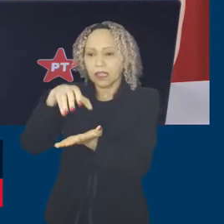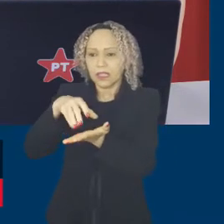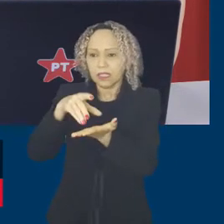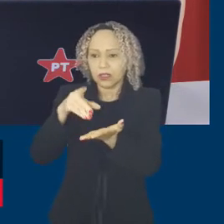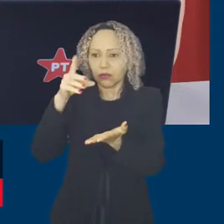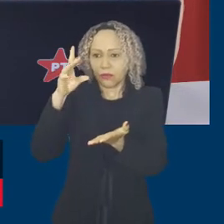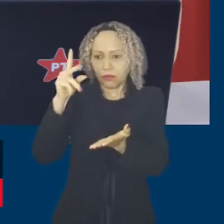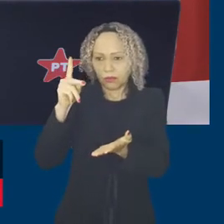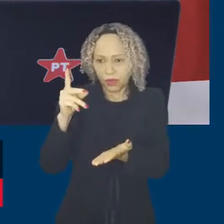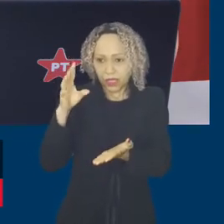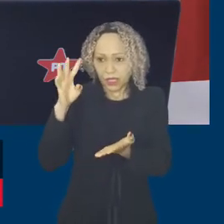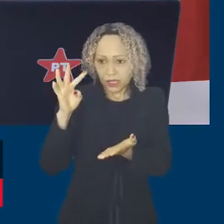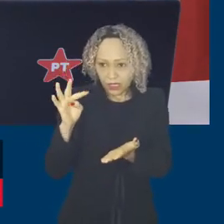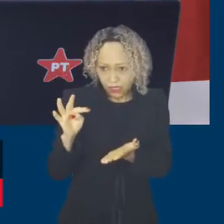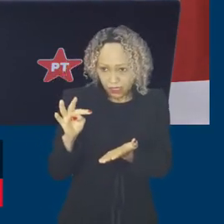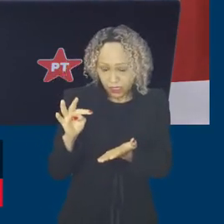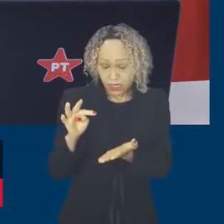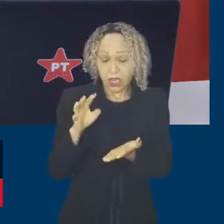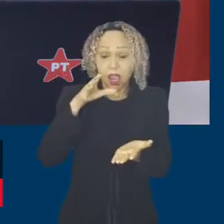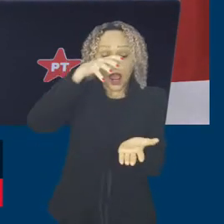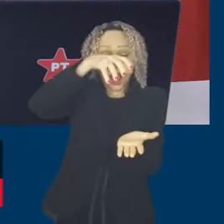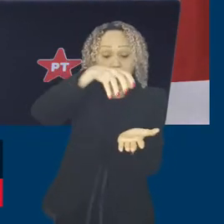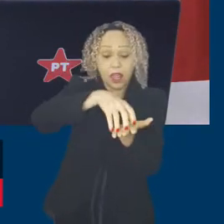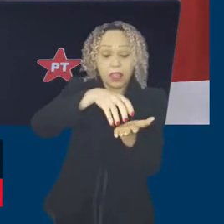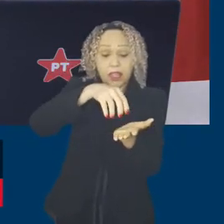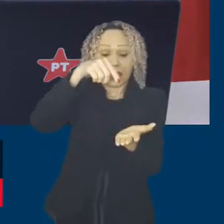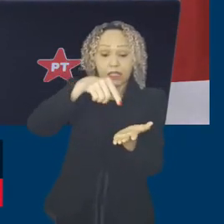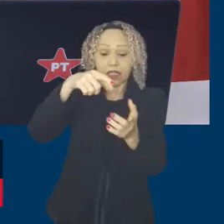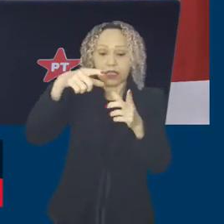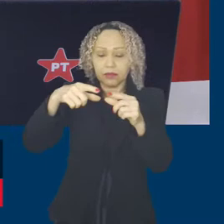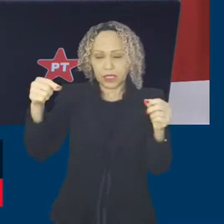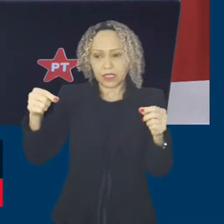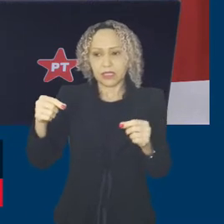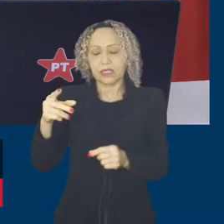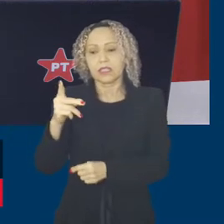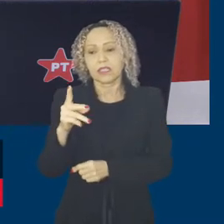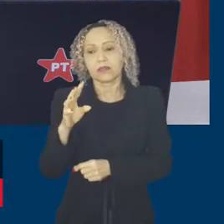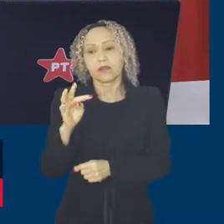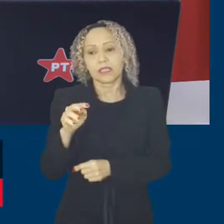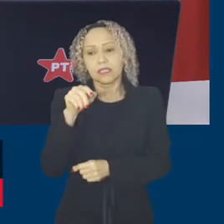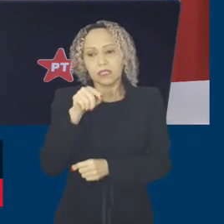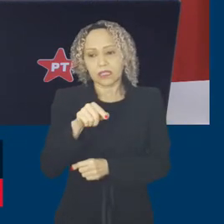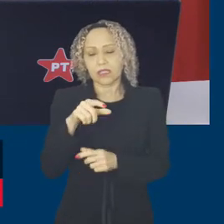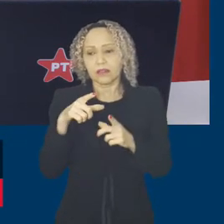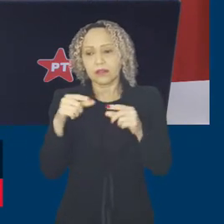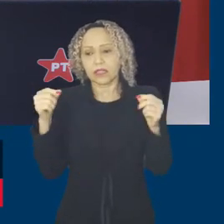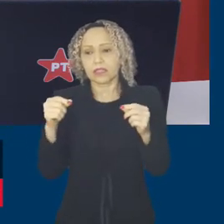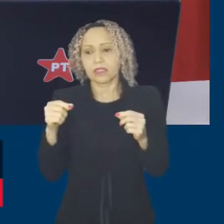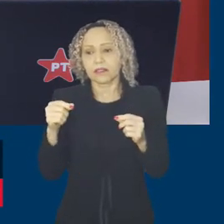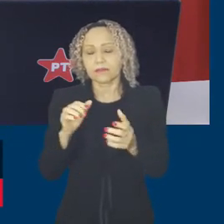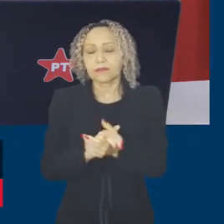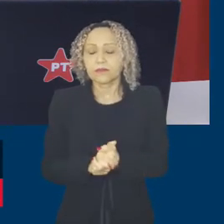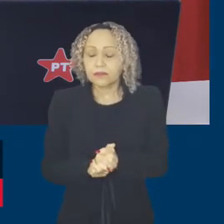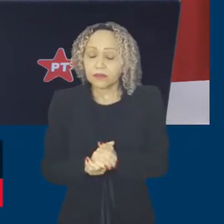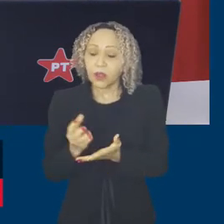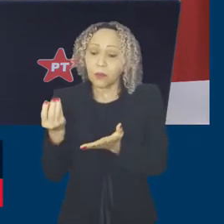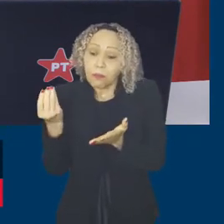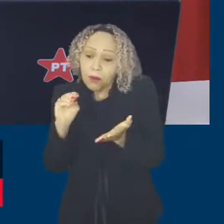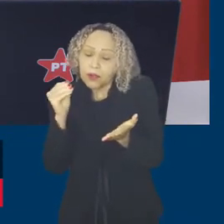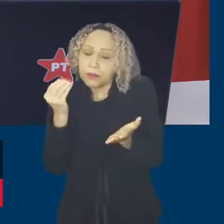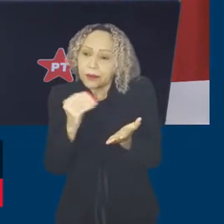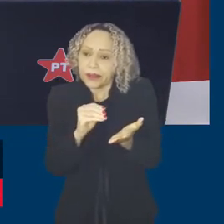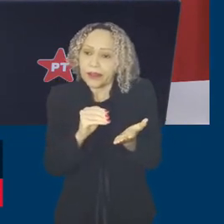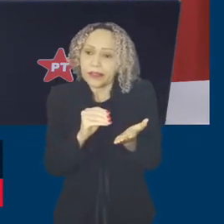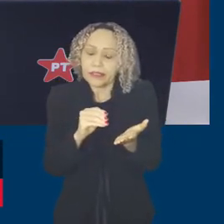em Brasília, porque a sede está em Brasília, e tudo vai acontecer em Brasília, eles passam para a nossa sala e a gente responde. Ou